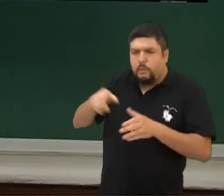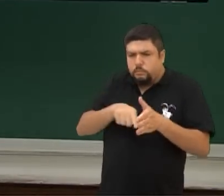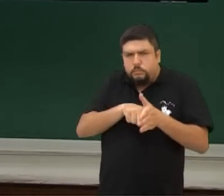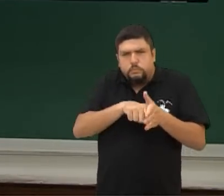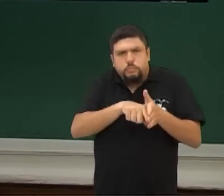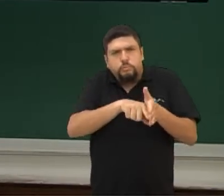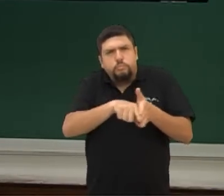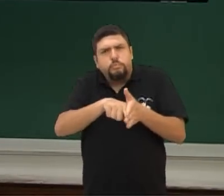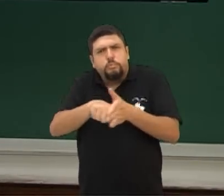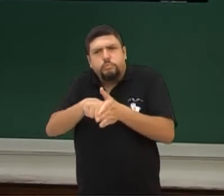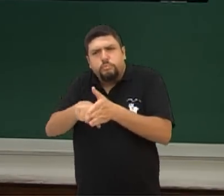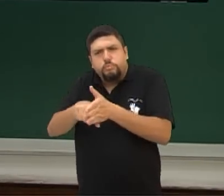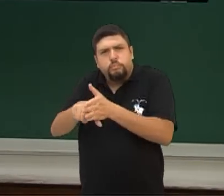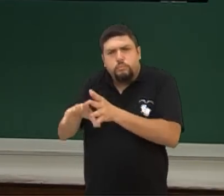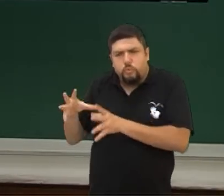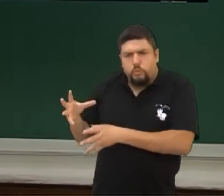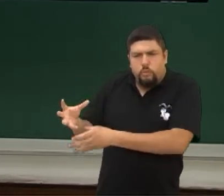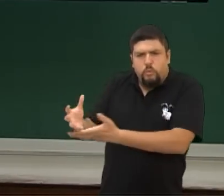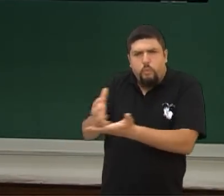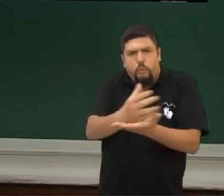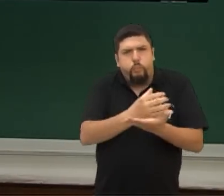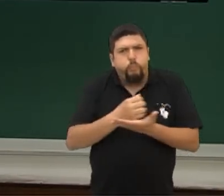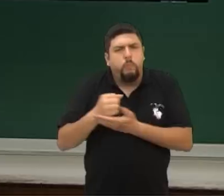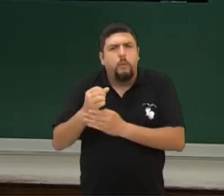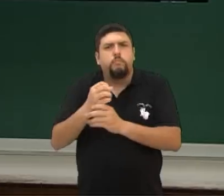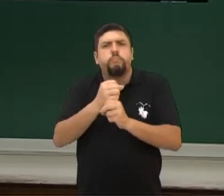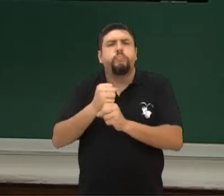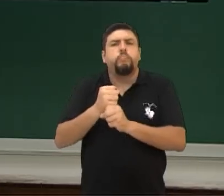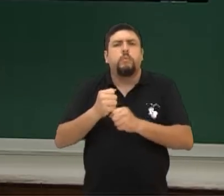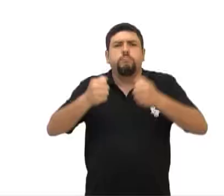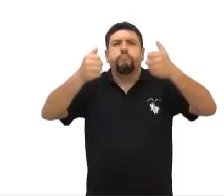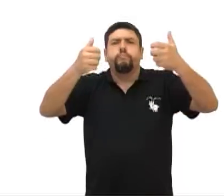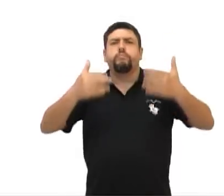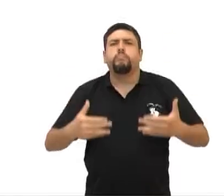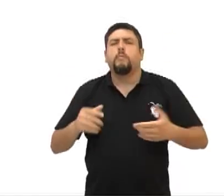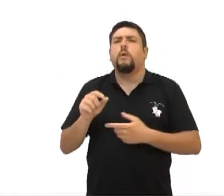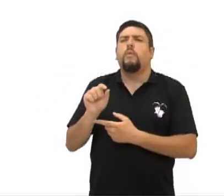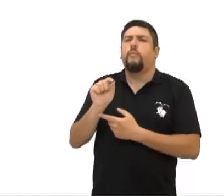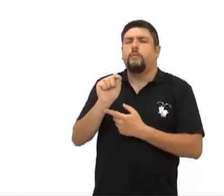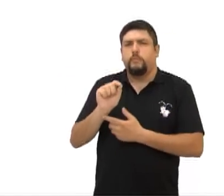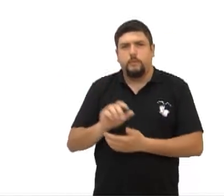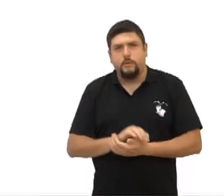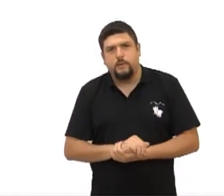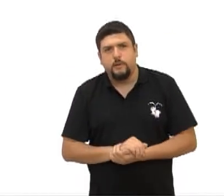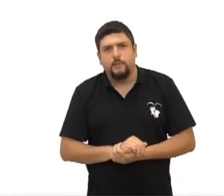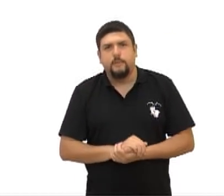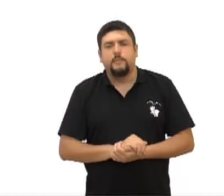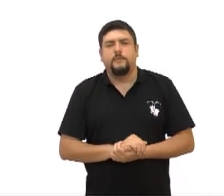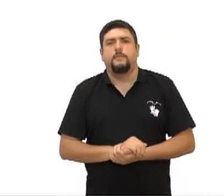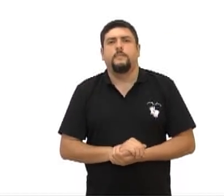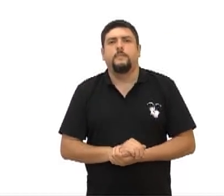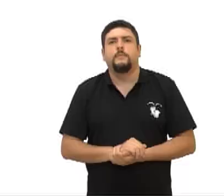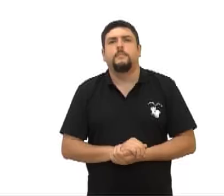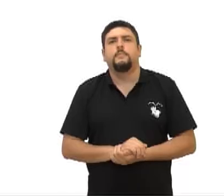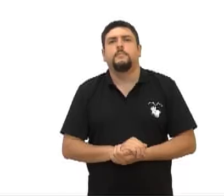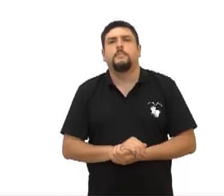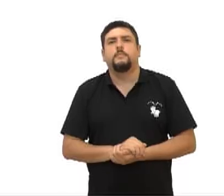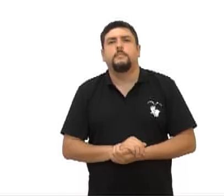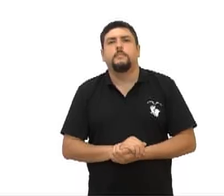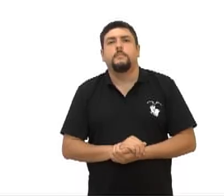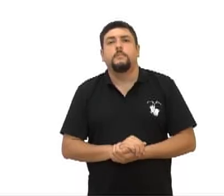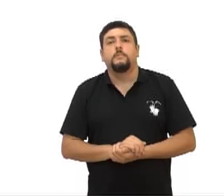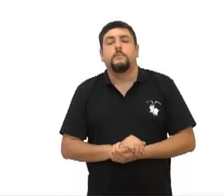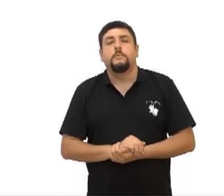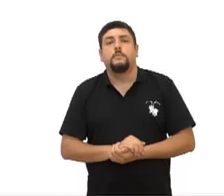estão mostradas, tá? Que estão aqui presentes. Então, vamos à leitura desse infográfico. Comportamento